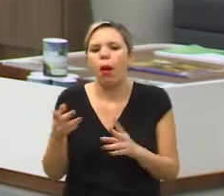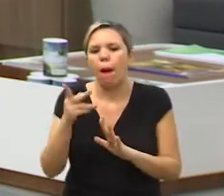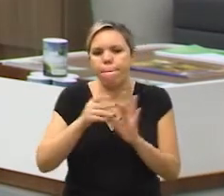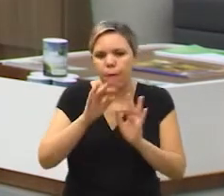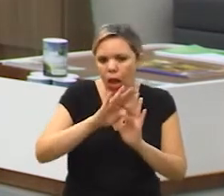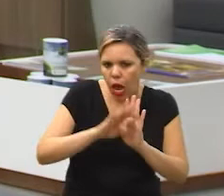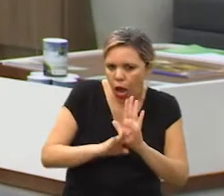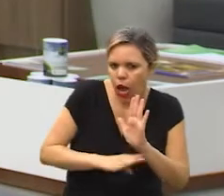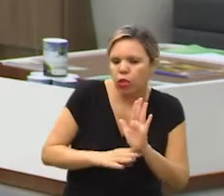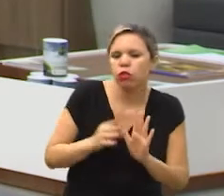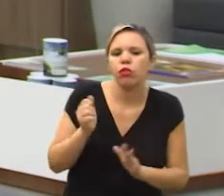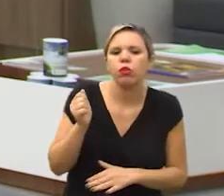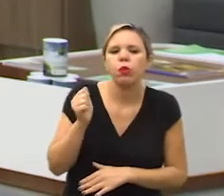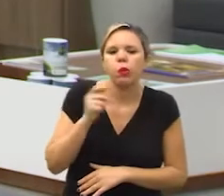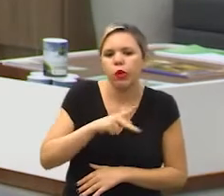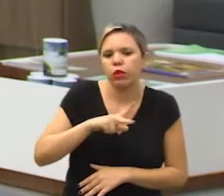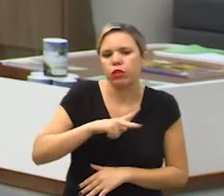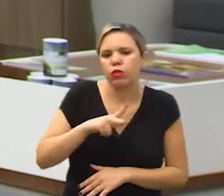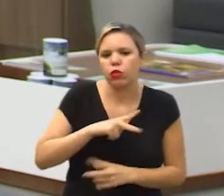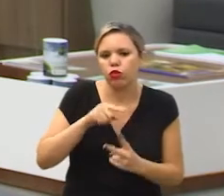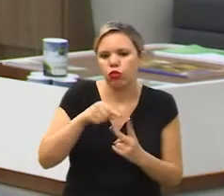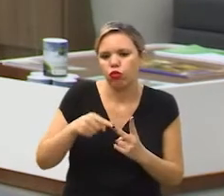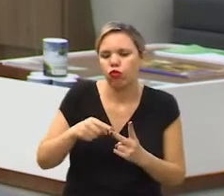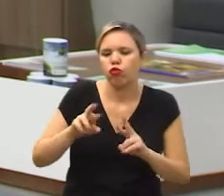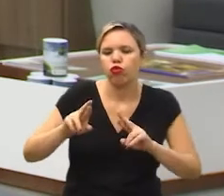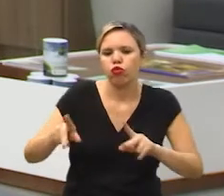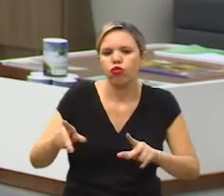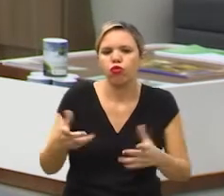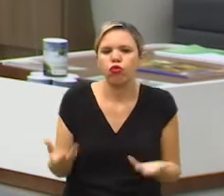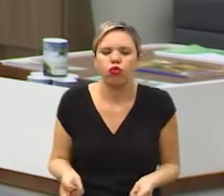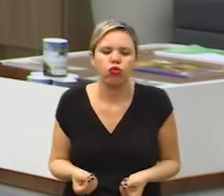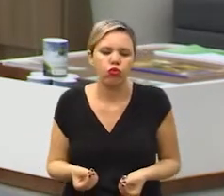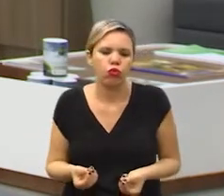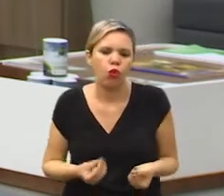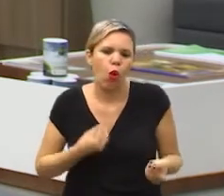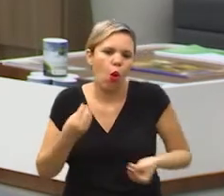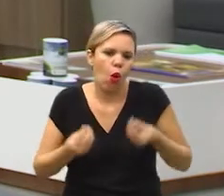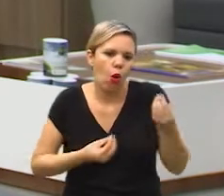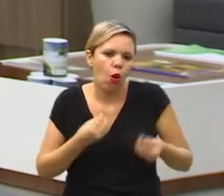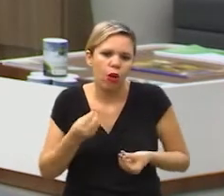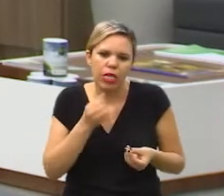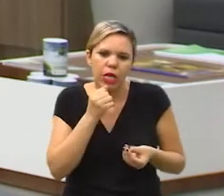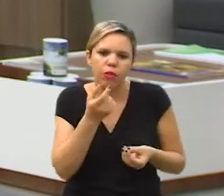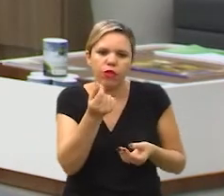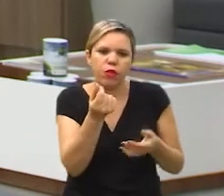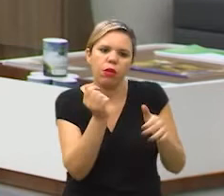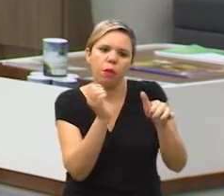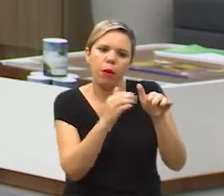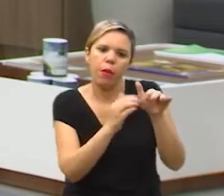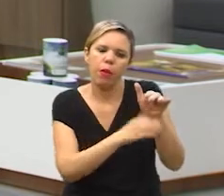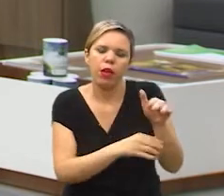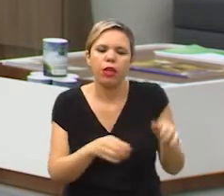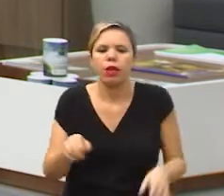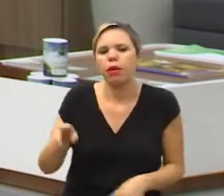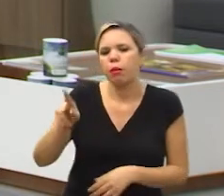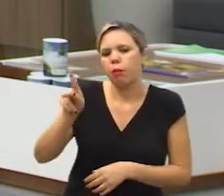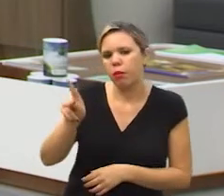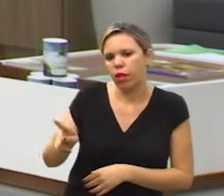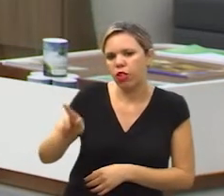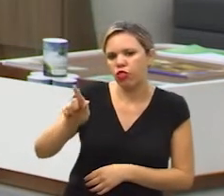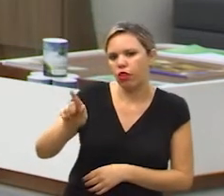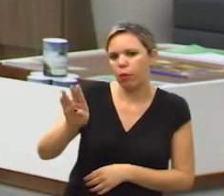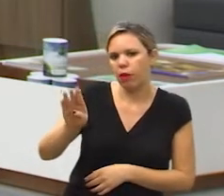de previdência privada. O que diferencia um do outro é a forma da sua tributação. O